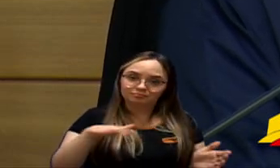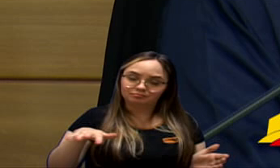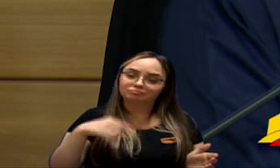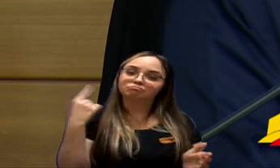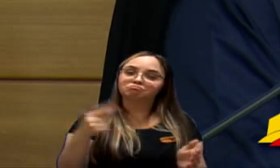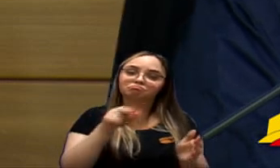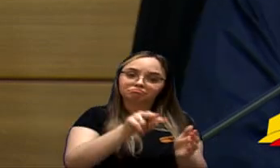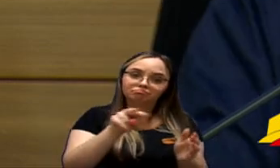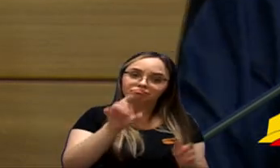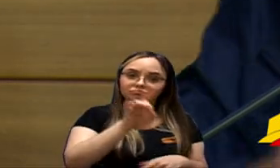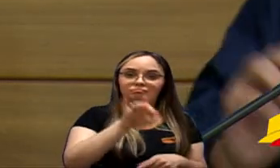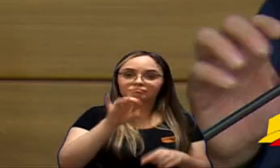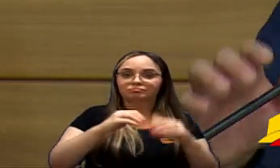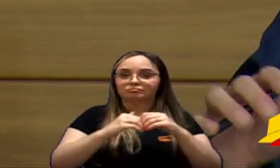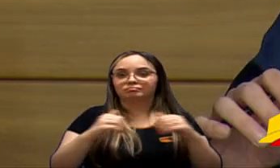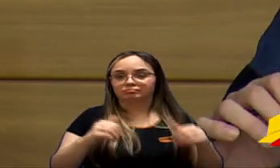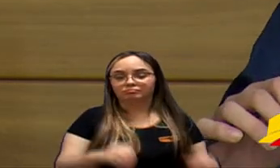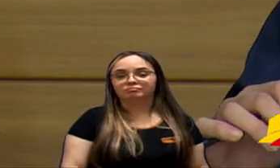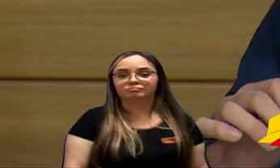caso.